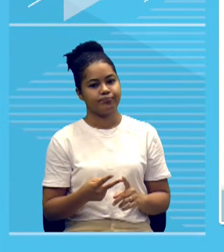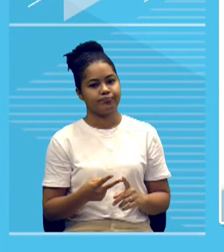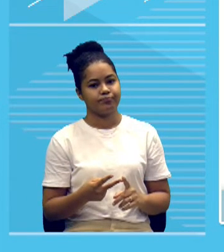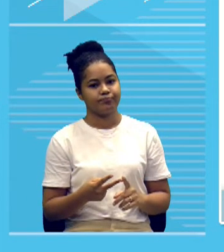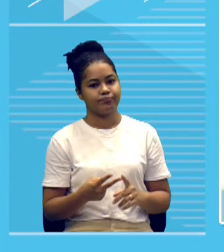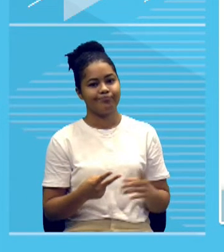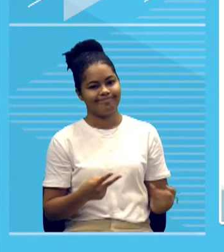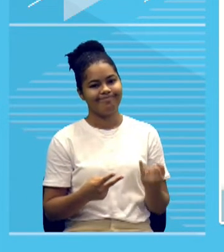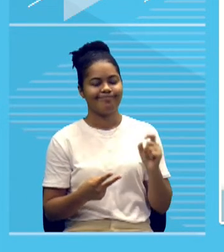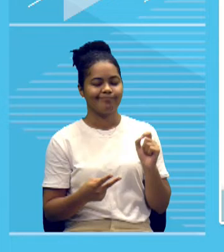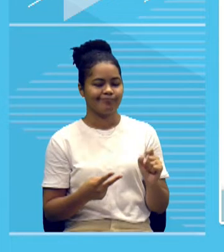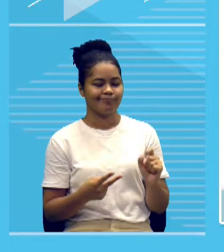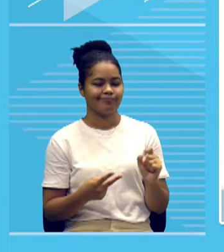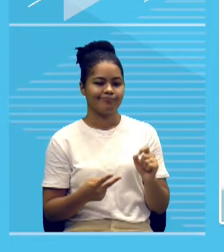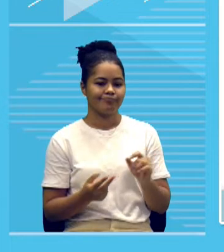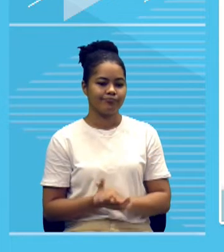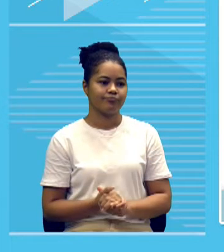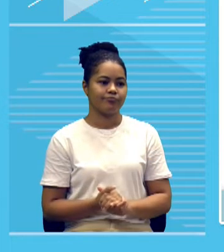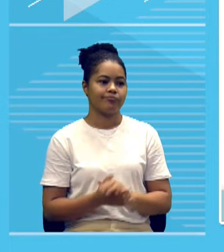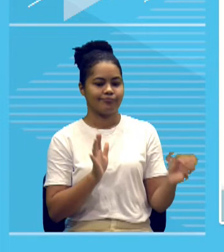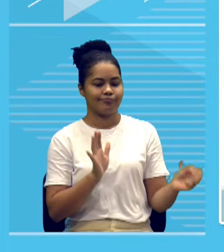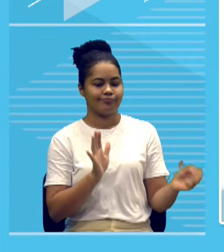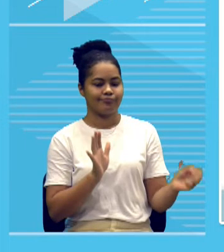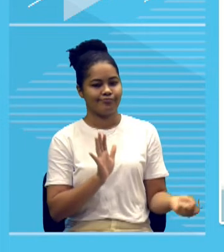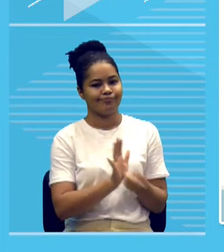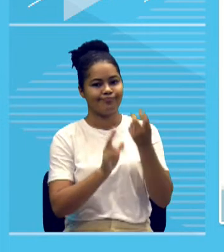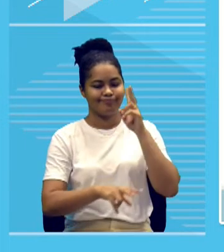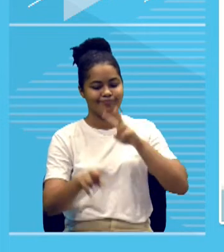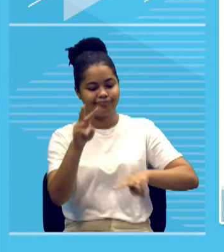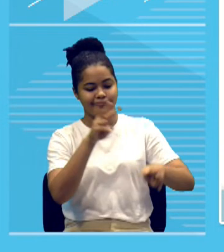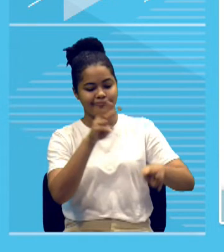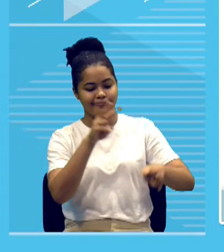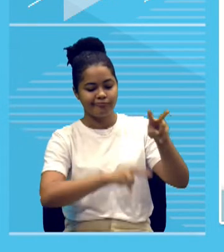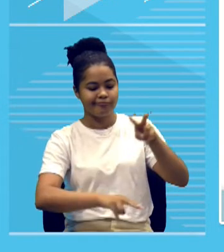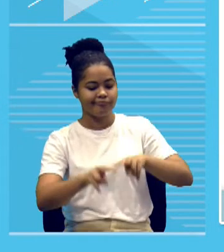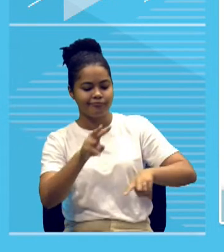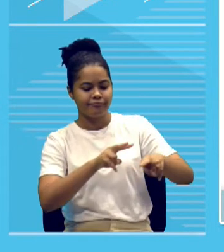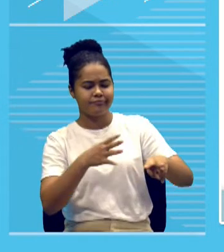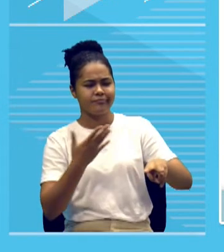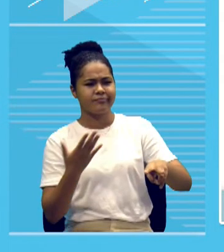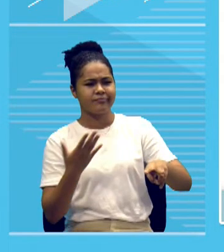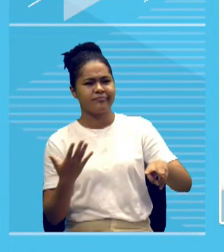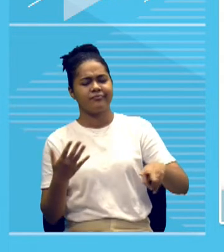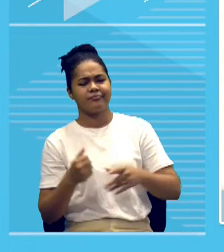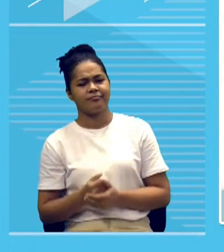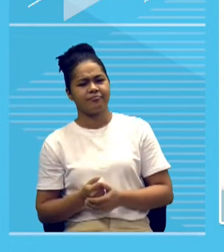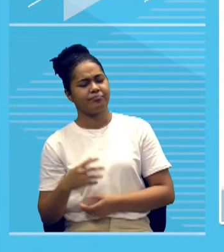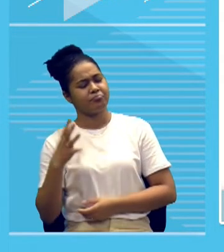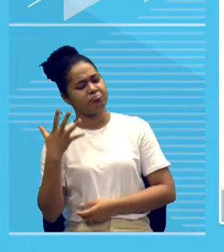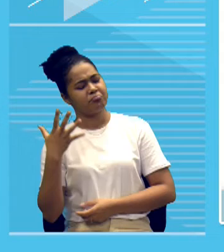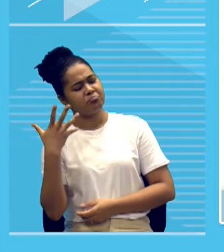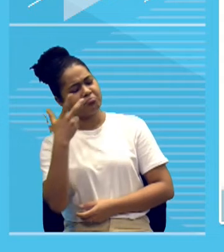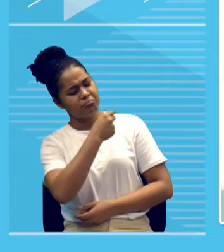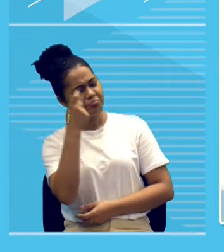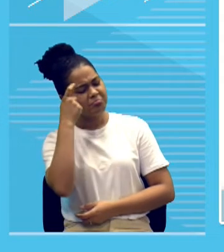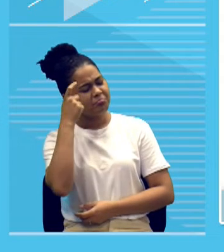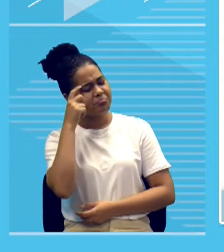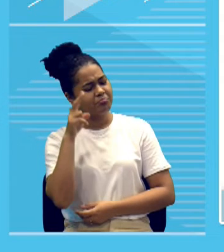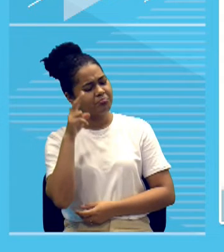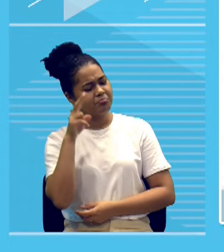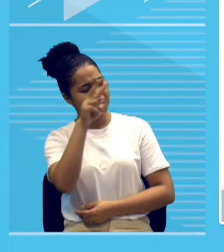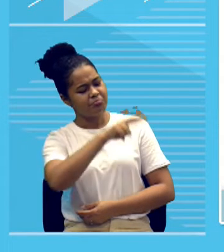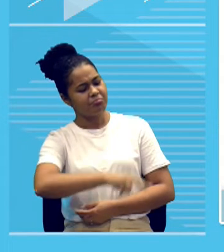importante Impacto visual eu sou eu acho é bonito aquele bicho rodando quem